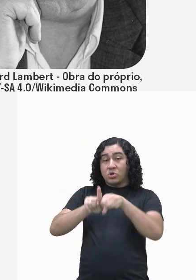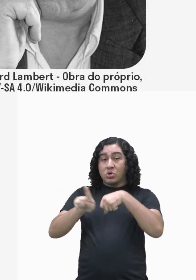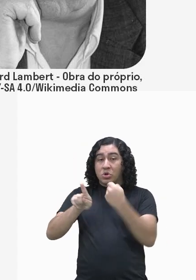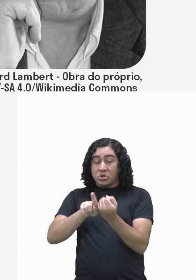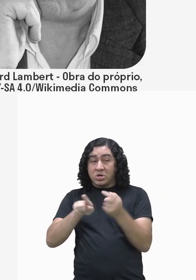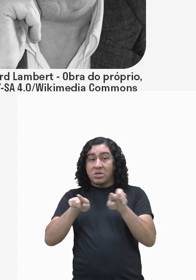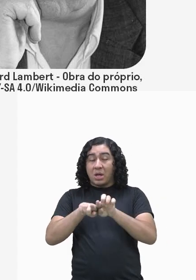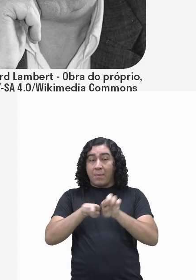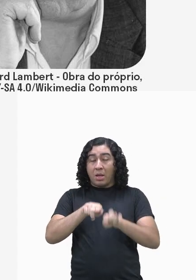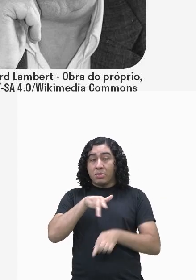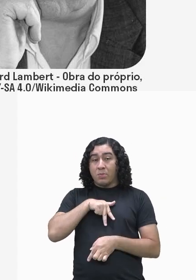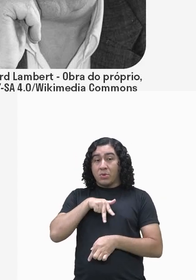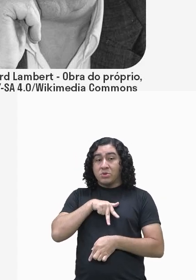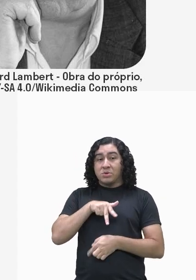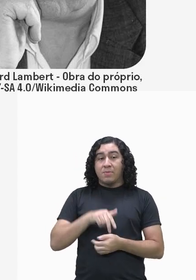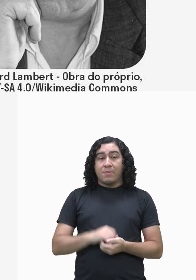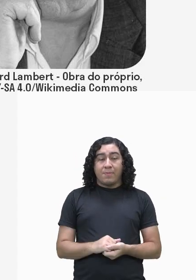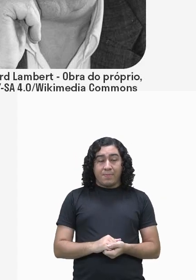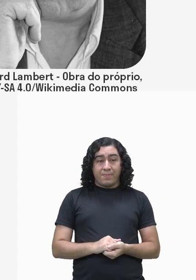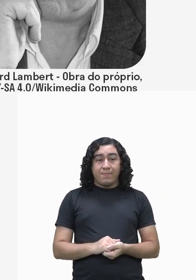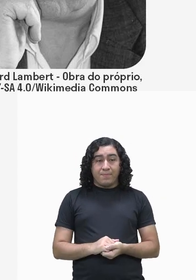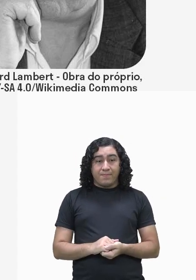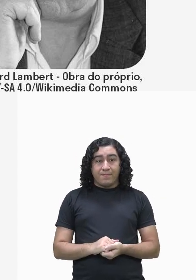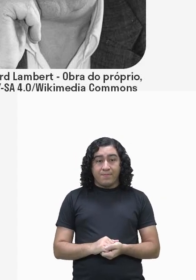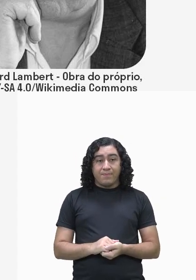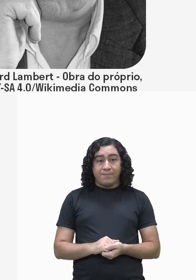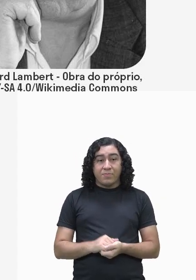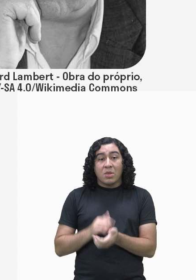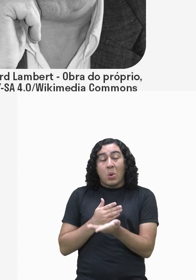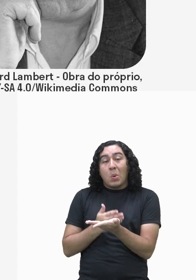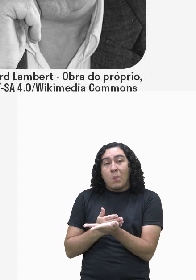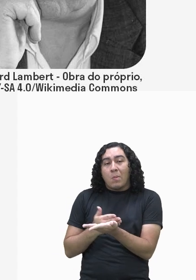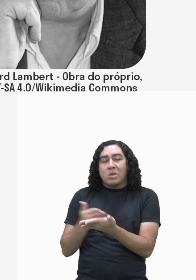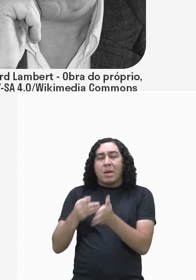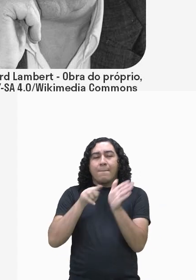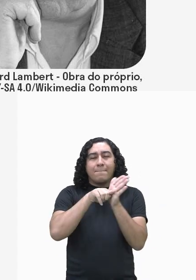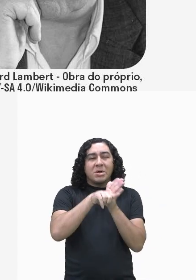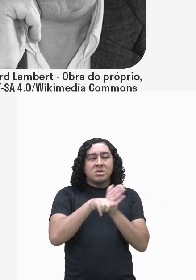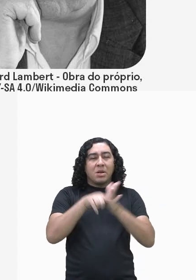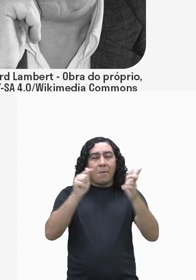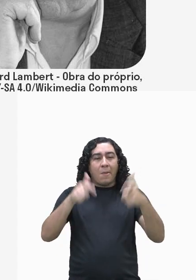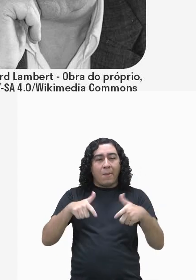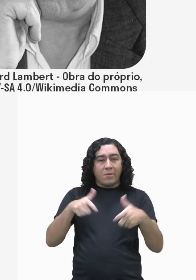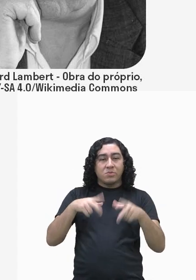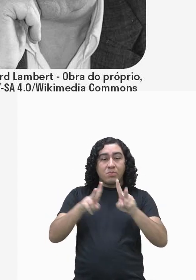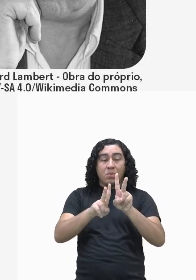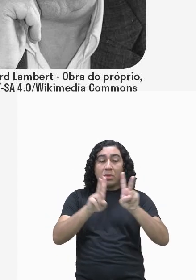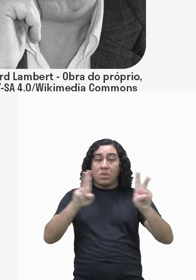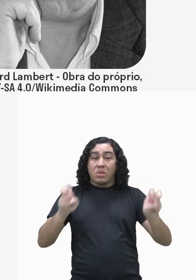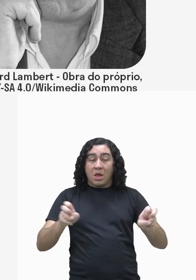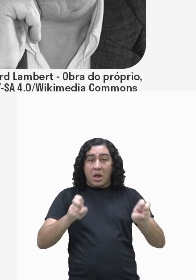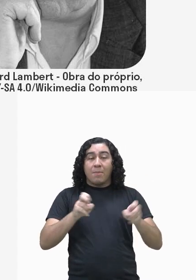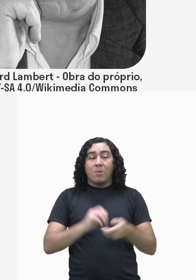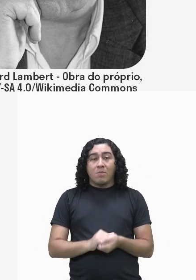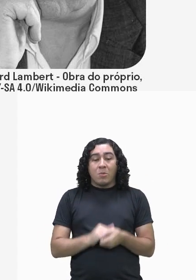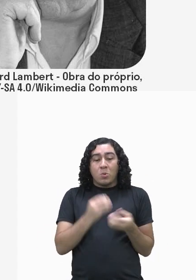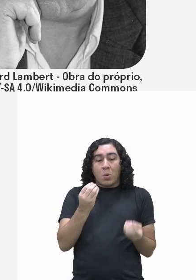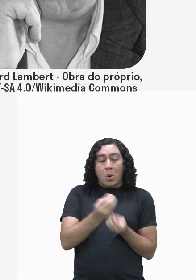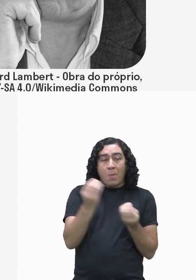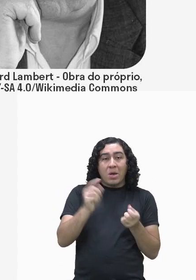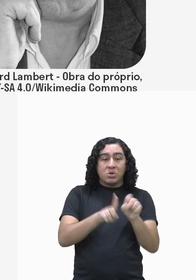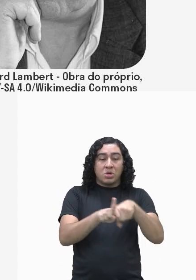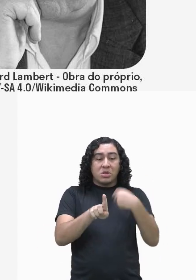e sociologia. Bourdieu iniciou suas pesquisas sobre desigualdades sociais